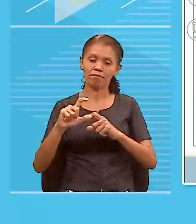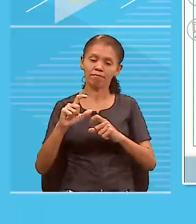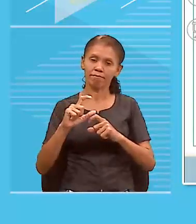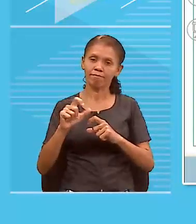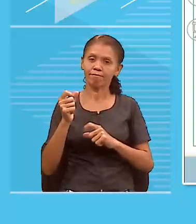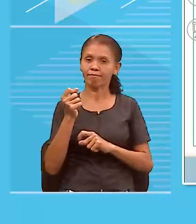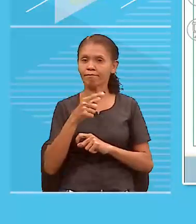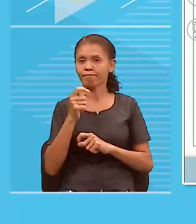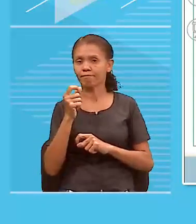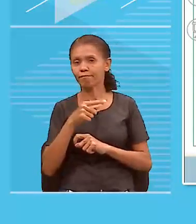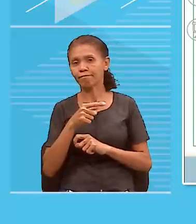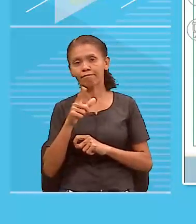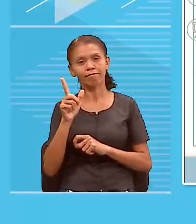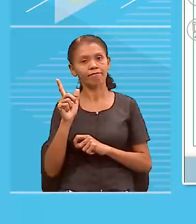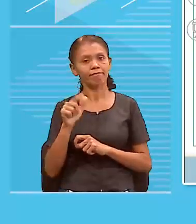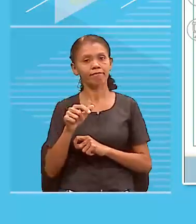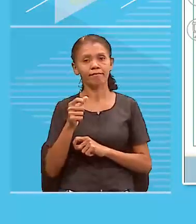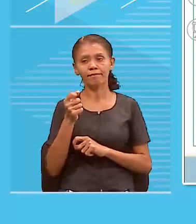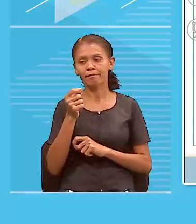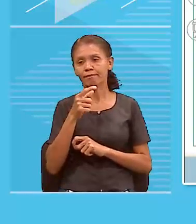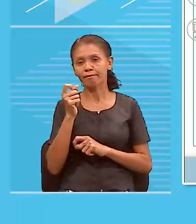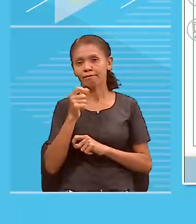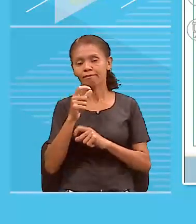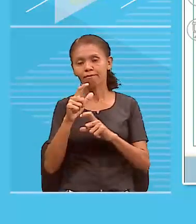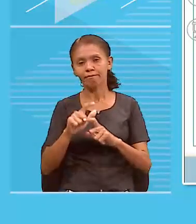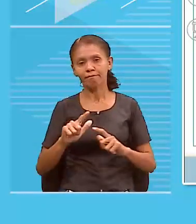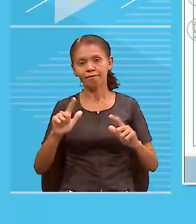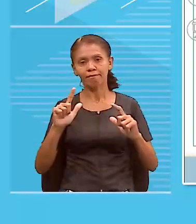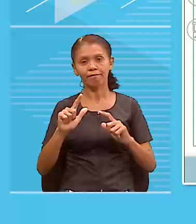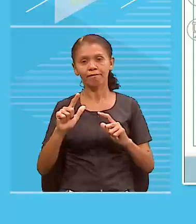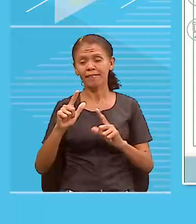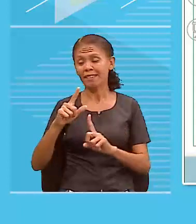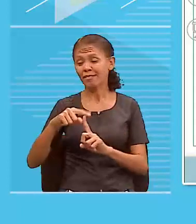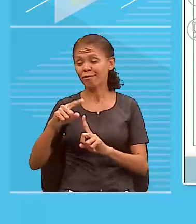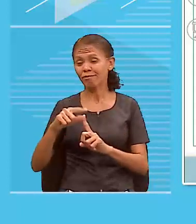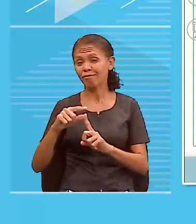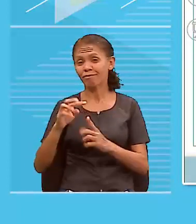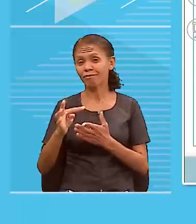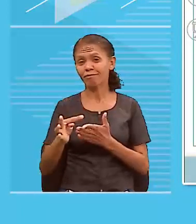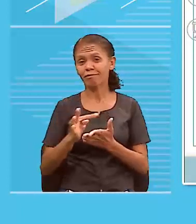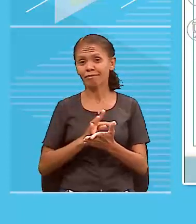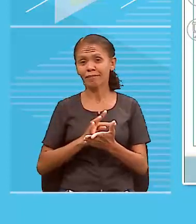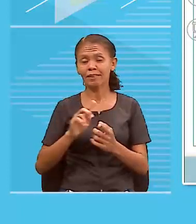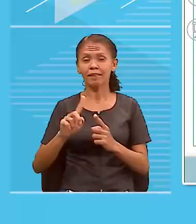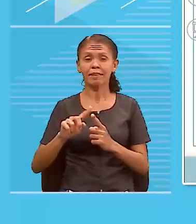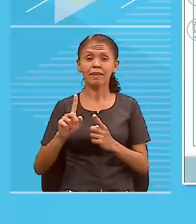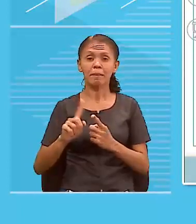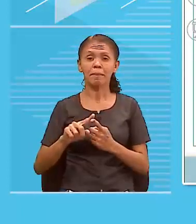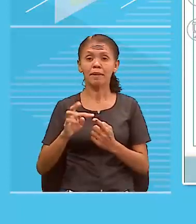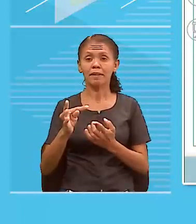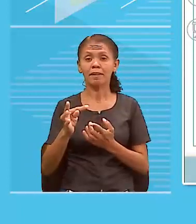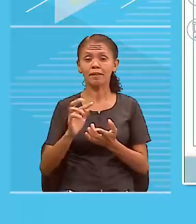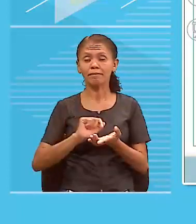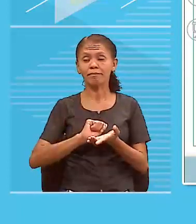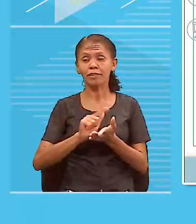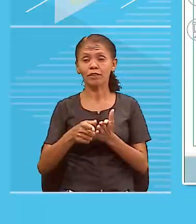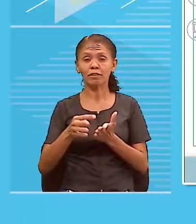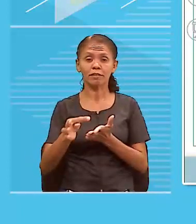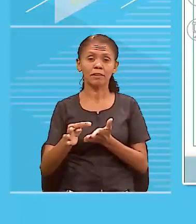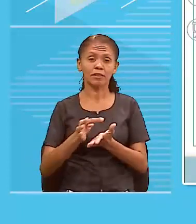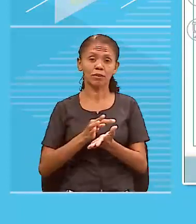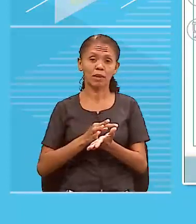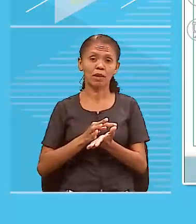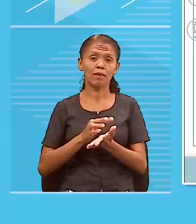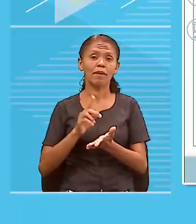memes falou em gênero textual falou em tipo textual os que mais aparecem nos vestibulares a gente trabalha